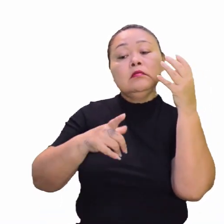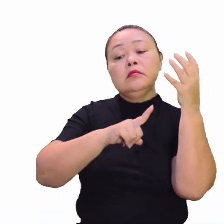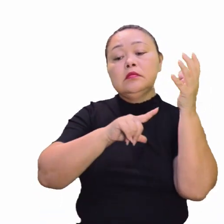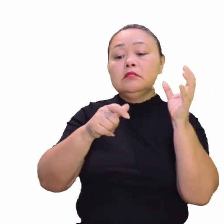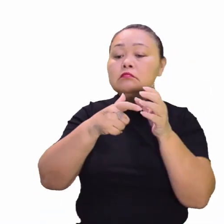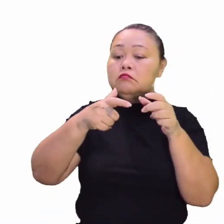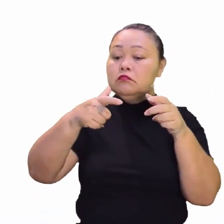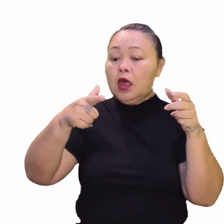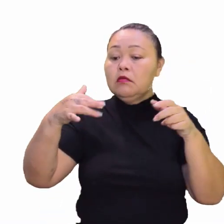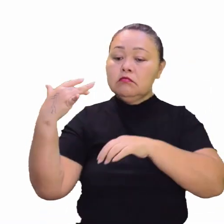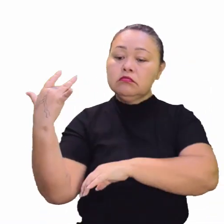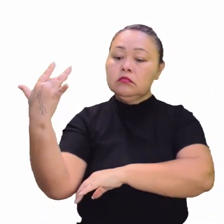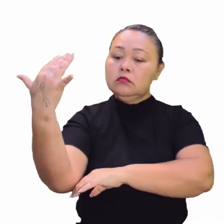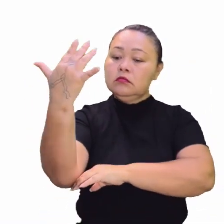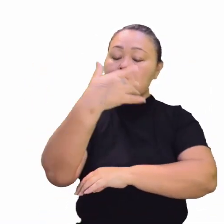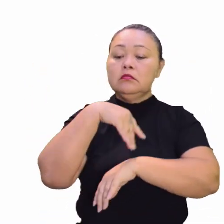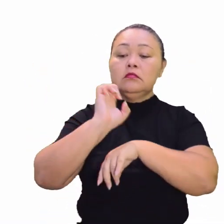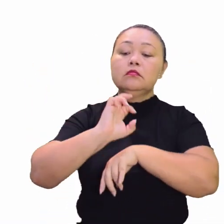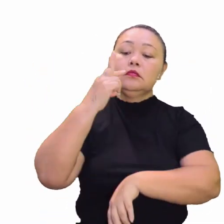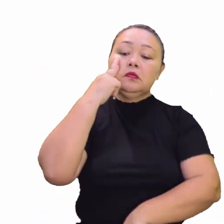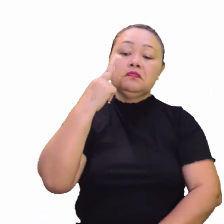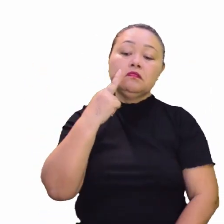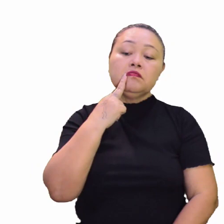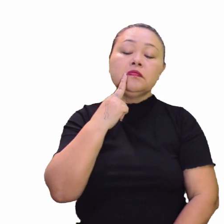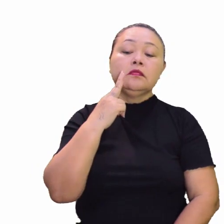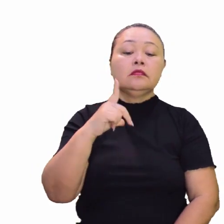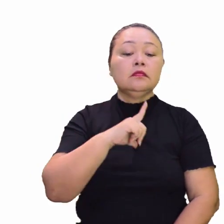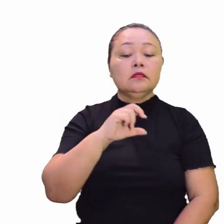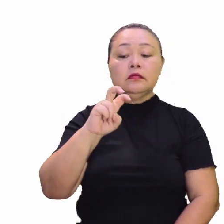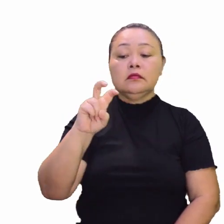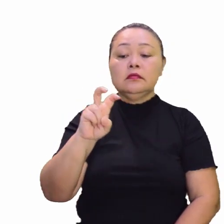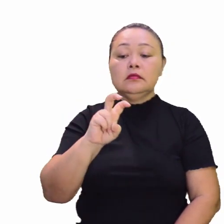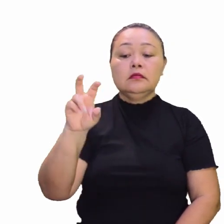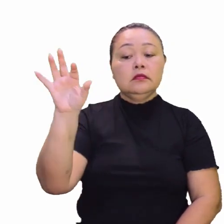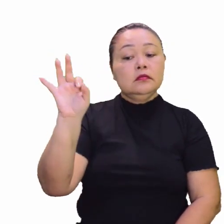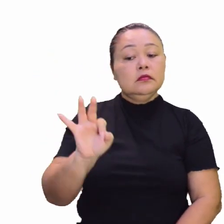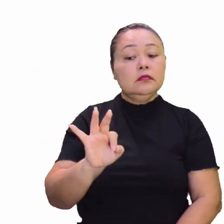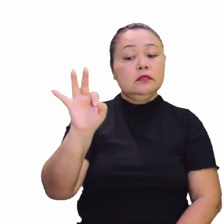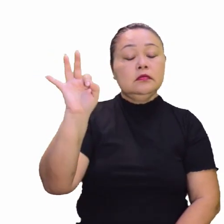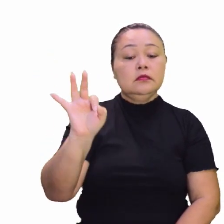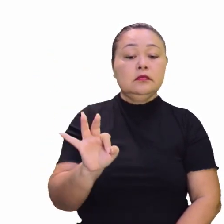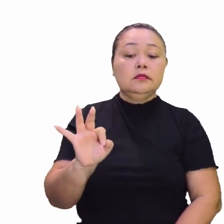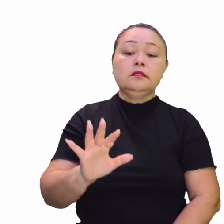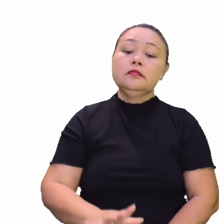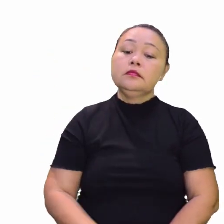Predominante no estado de Rondônia. Muito bem. Cerca de